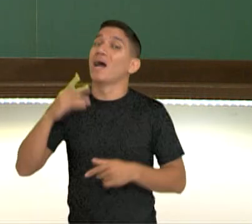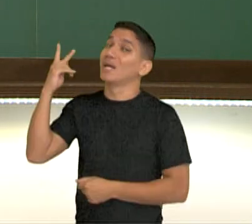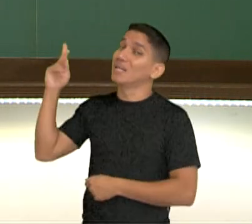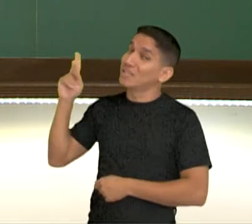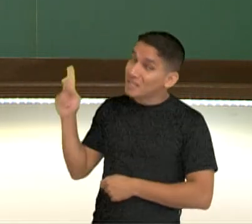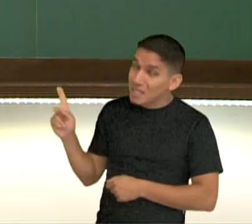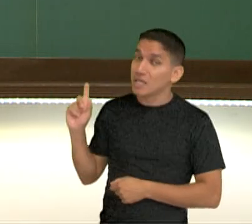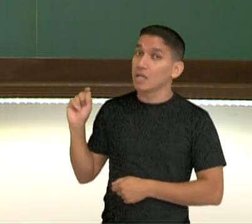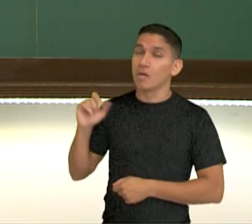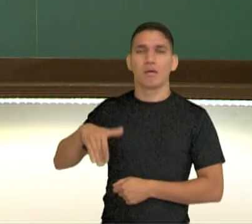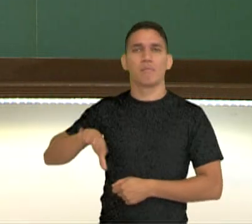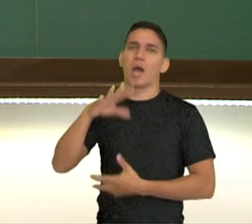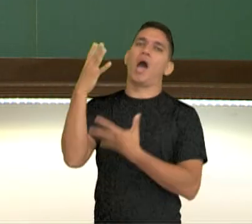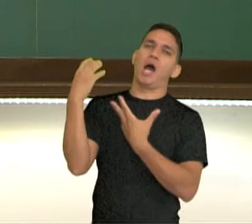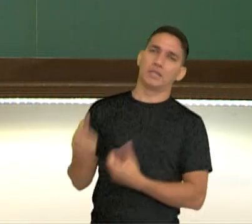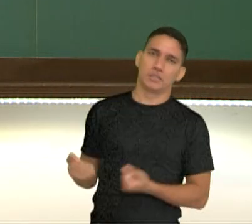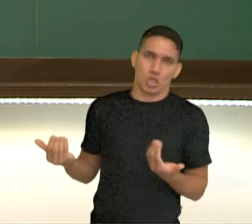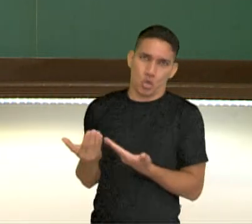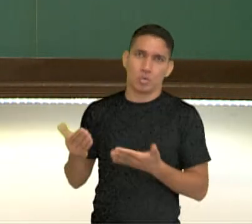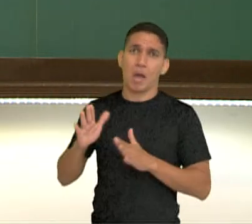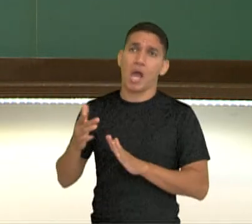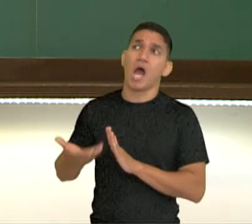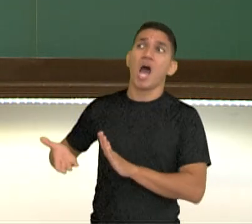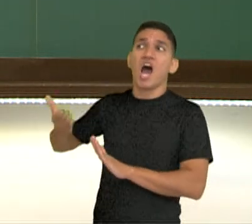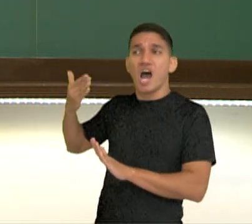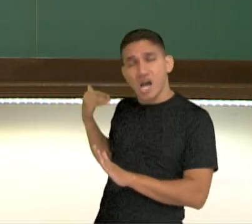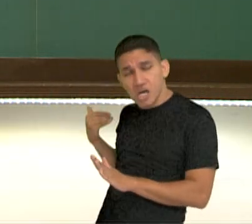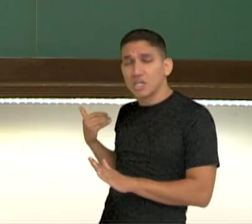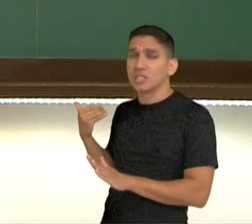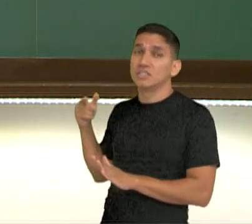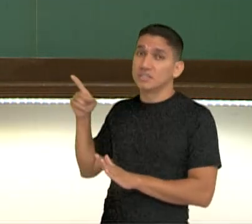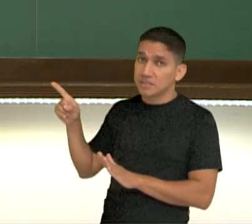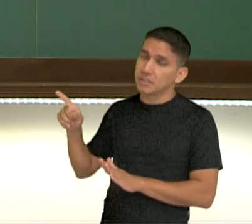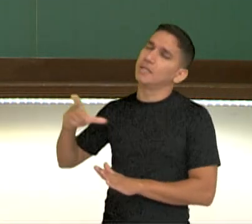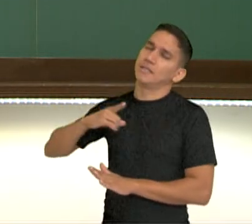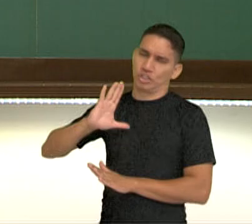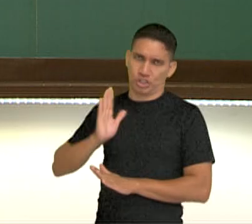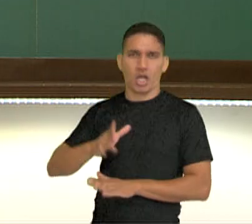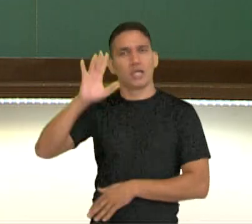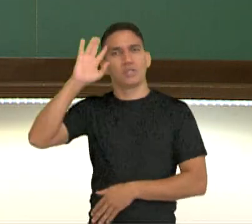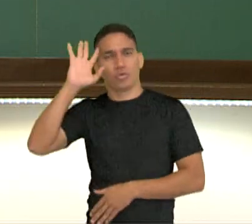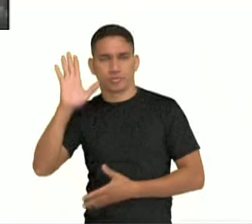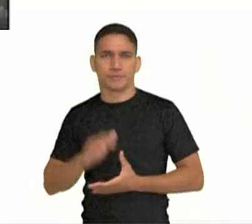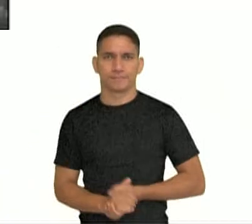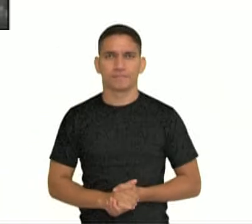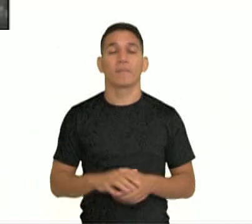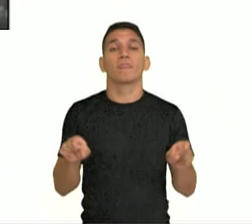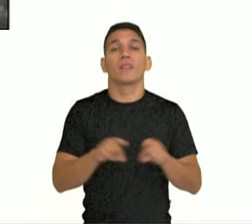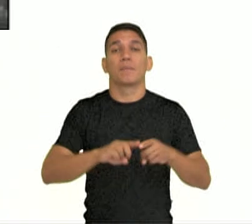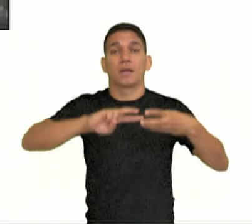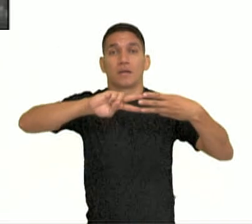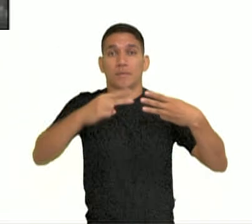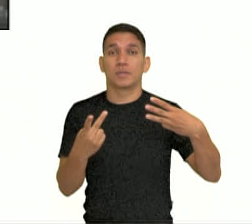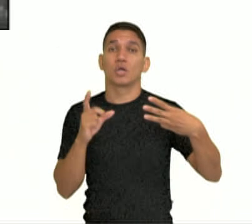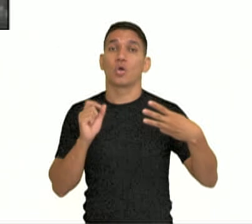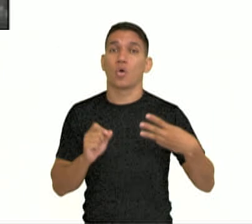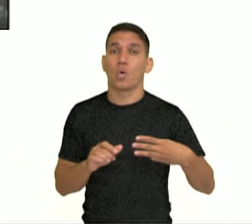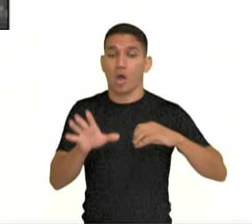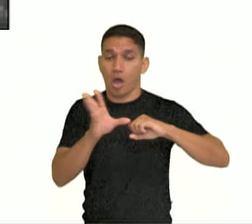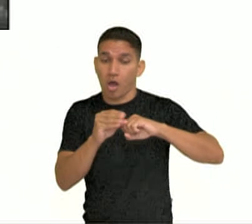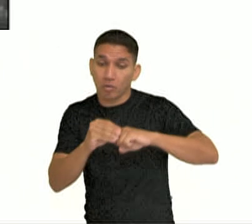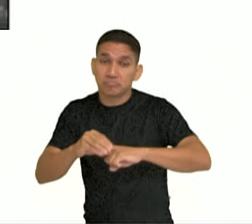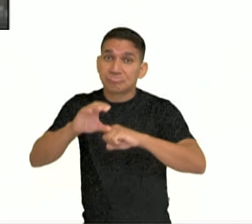gente aceita até hoje, tá? Mas existiram outras pessoas antes. O que mais? Olha só. Mendel não tinha conhecimento